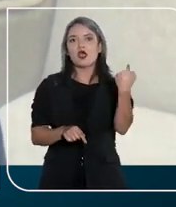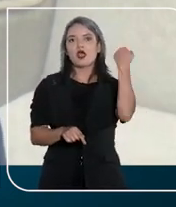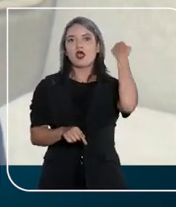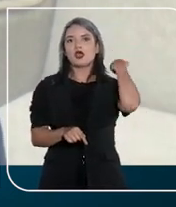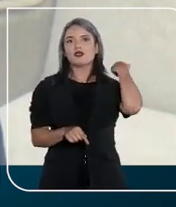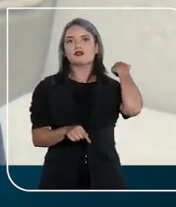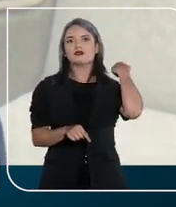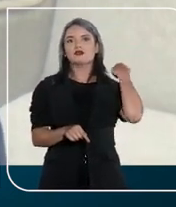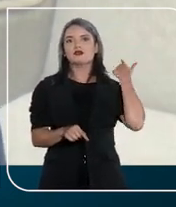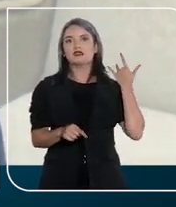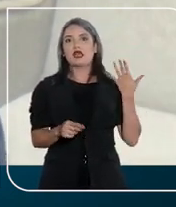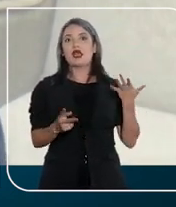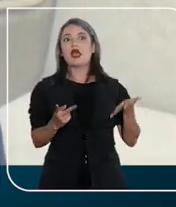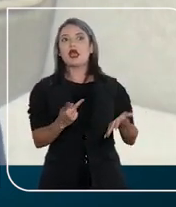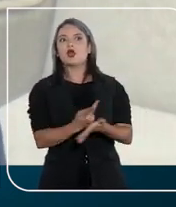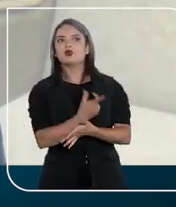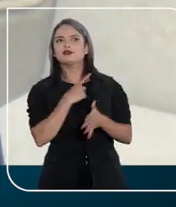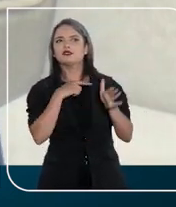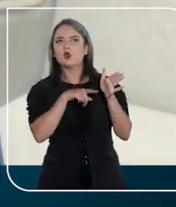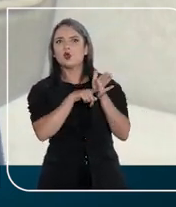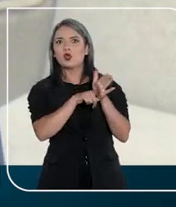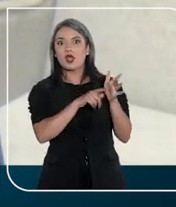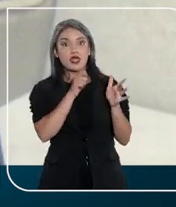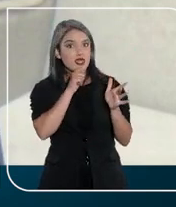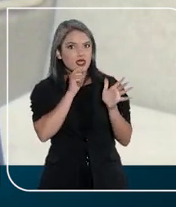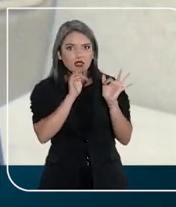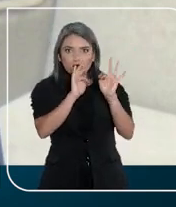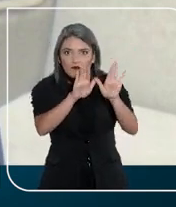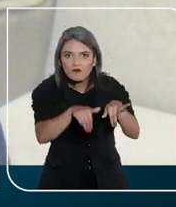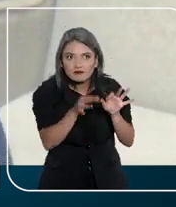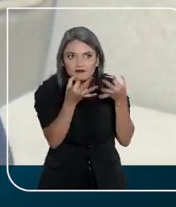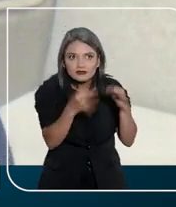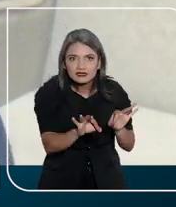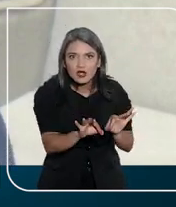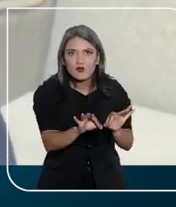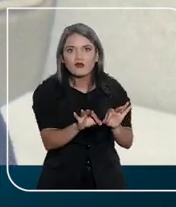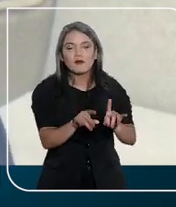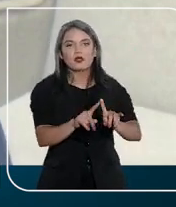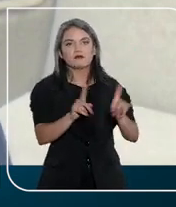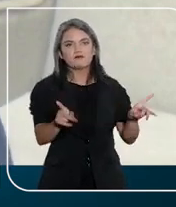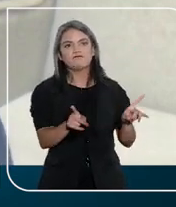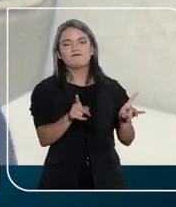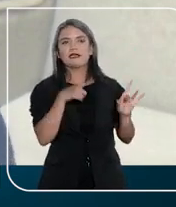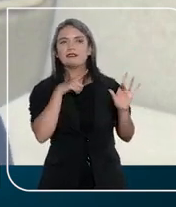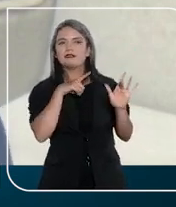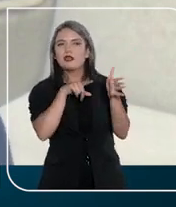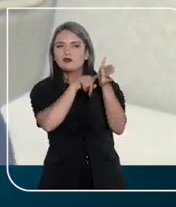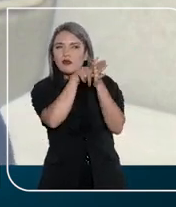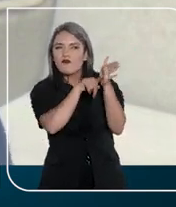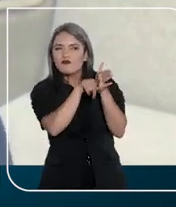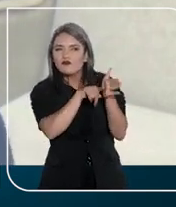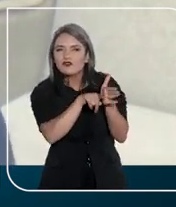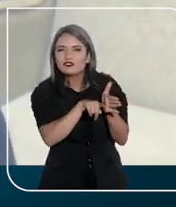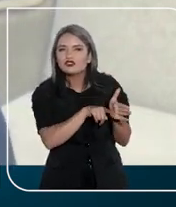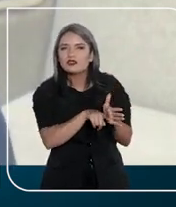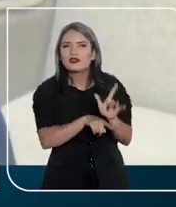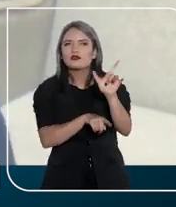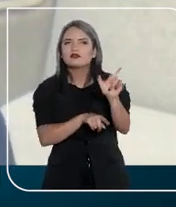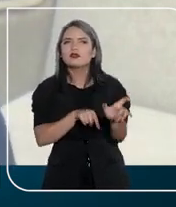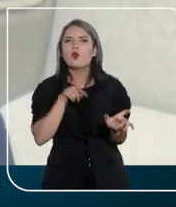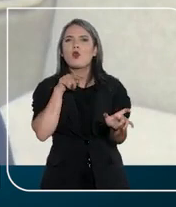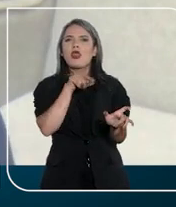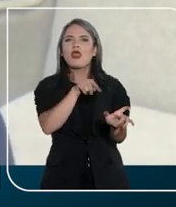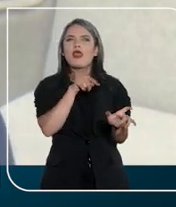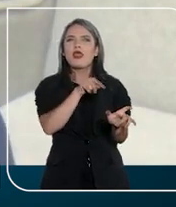envolvida, pelo menos ainda que isso não tenha sido não tenha sido concluído, digamos, ainda há uma investigação em andamento, mas há